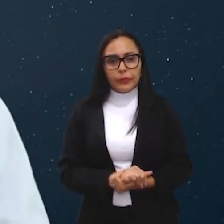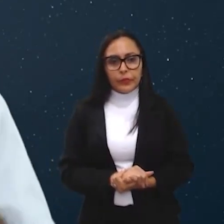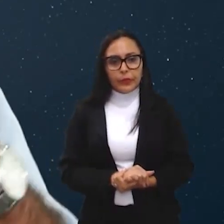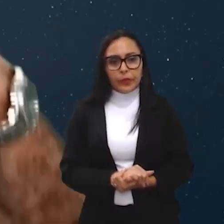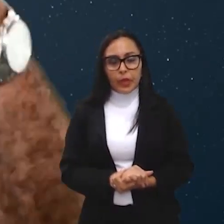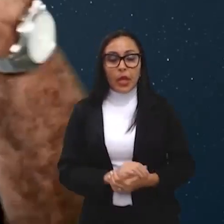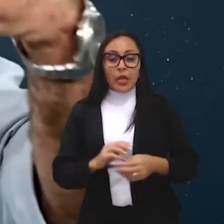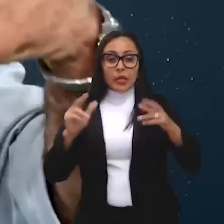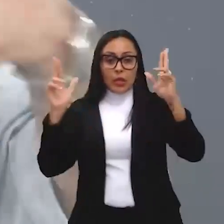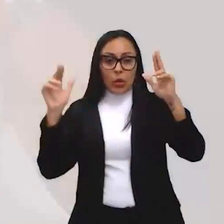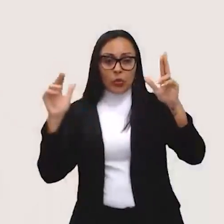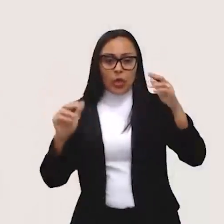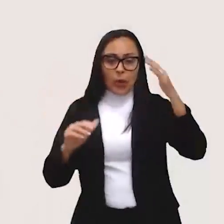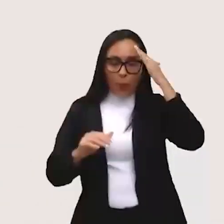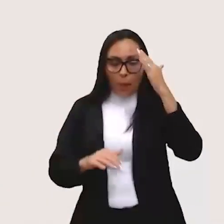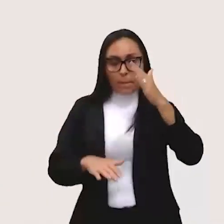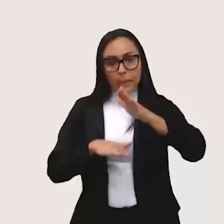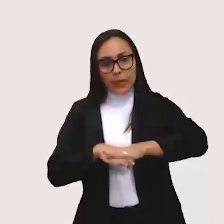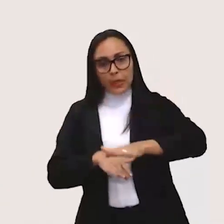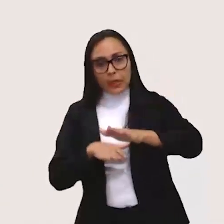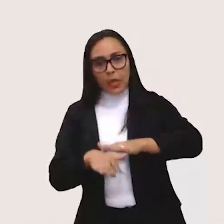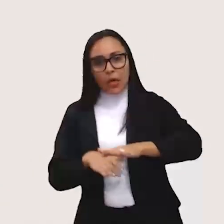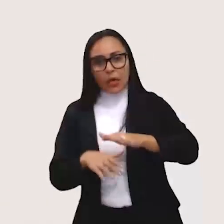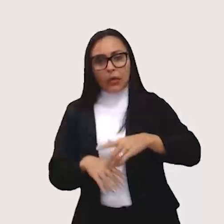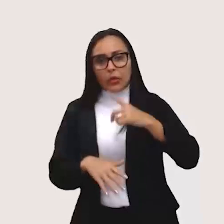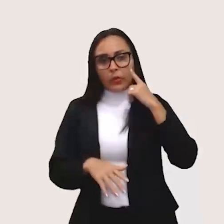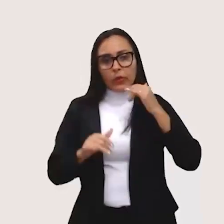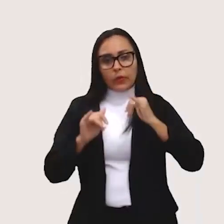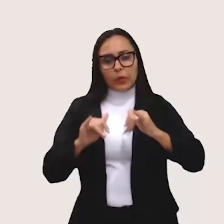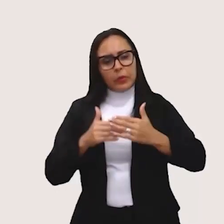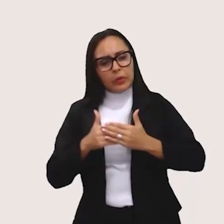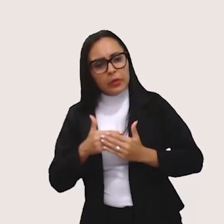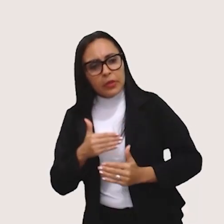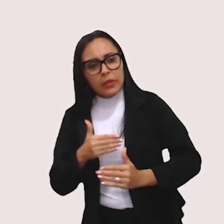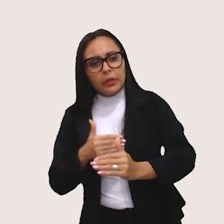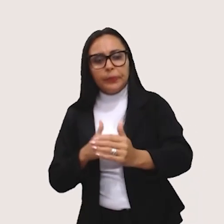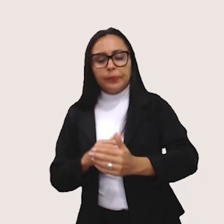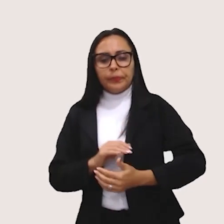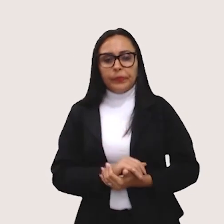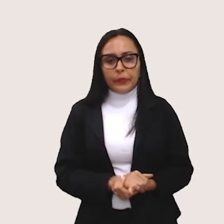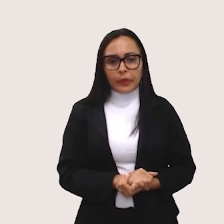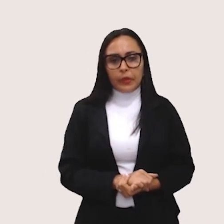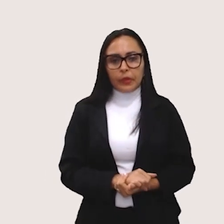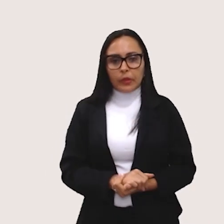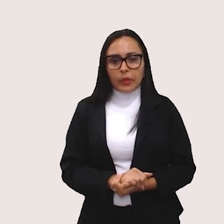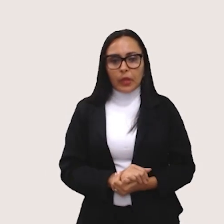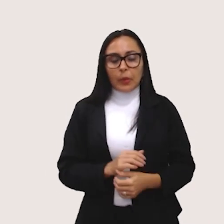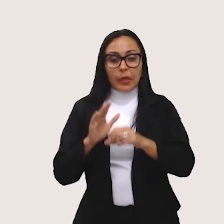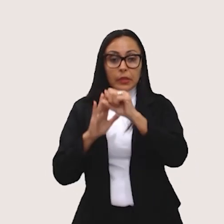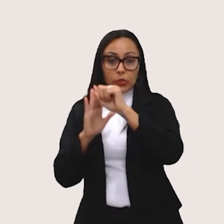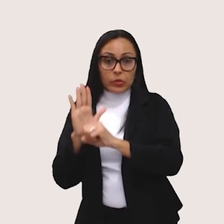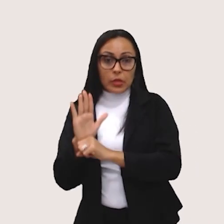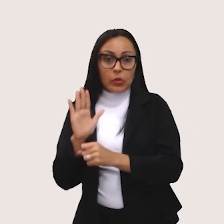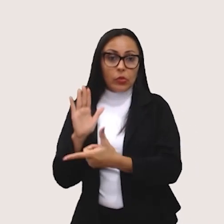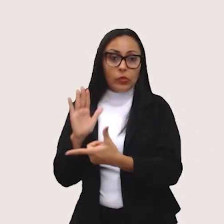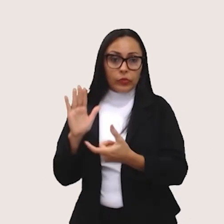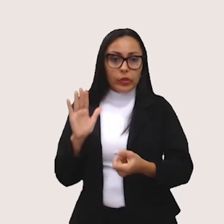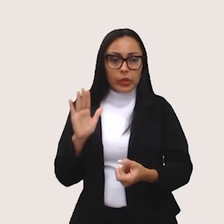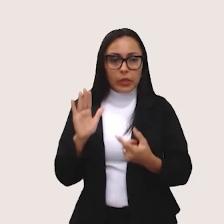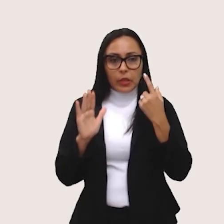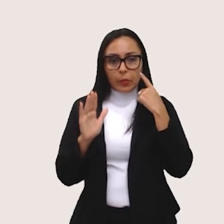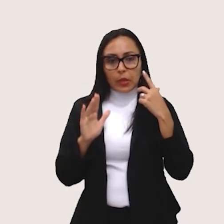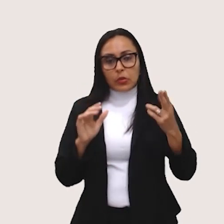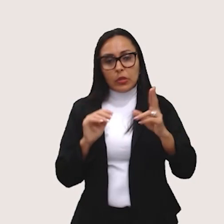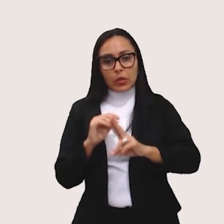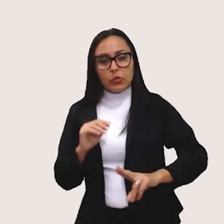termo militar que significa aqueles que vão em campanha, adiante, vão na frente e tal. Então, a partir do século XX, ela passou a ser